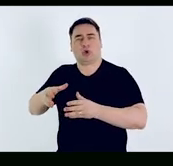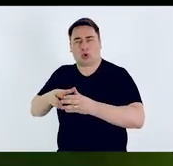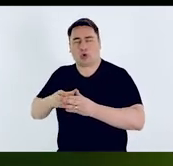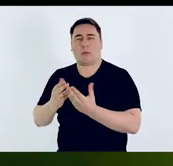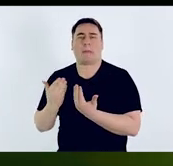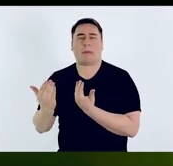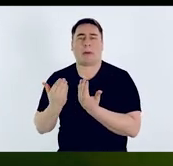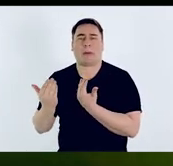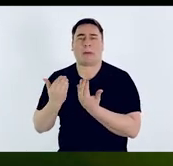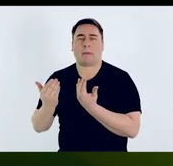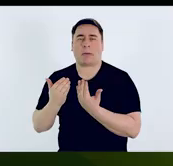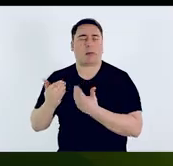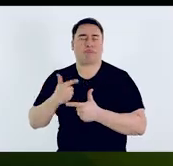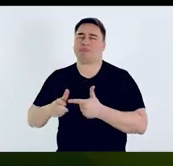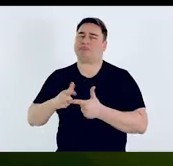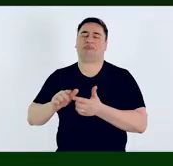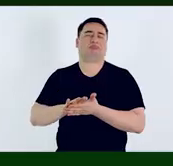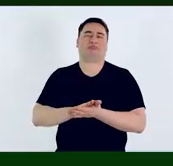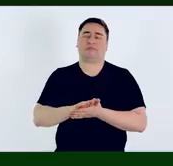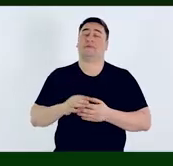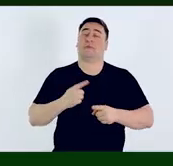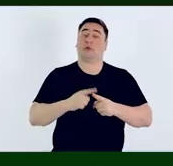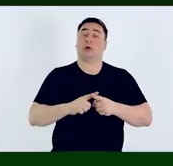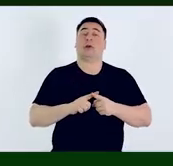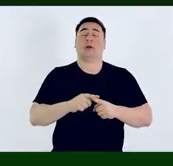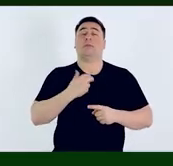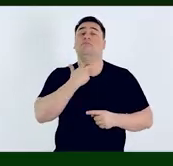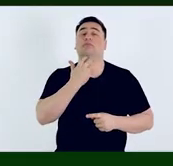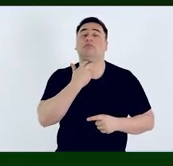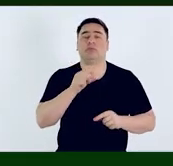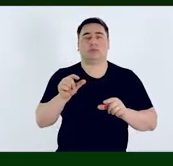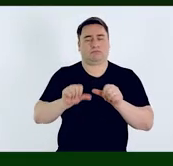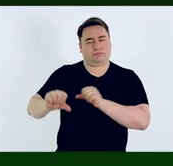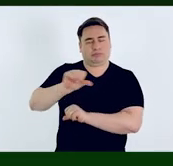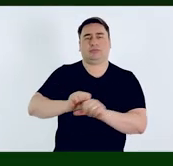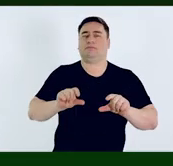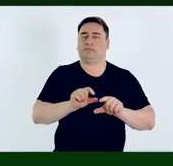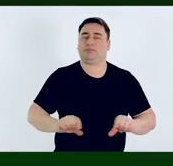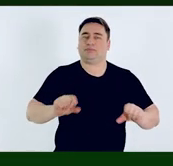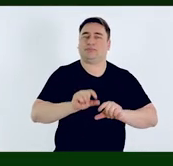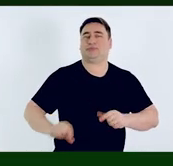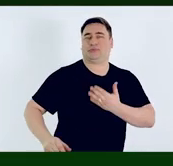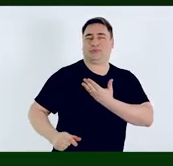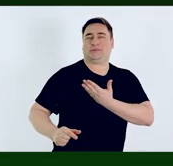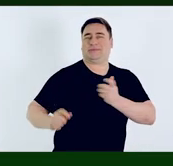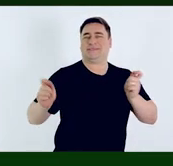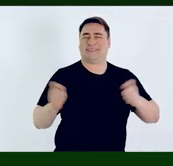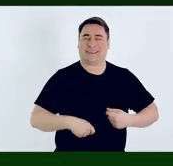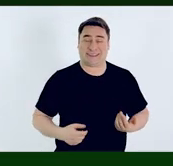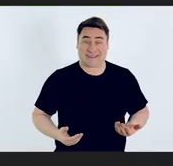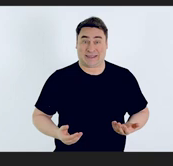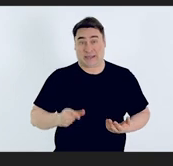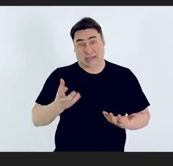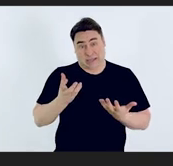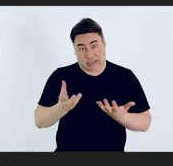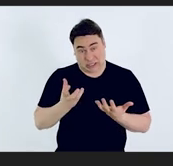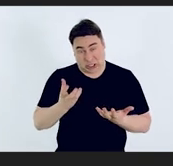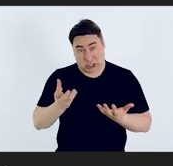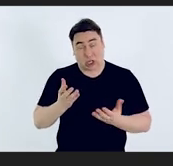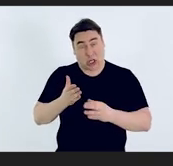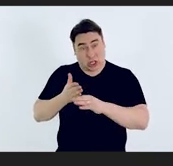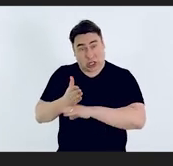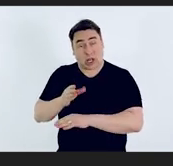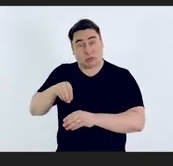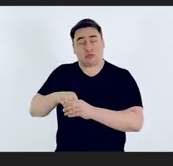em um bate-papo em grupos sem problemas, pois o console fará uma transcrição para texto das vozes de seus amigos. Se você é mais um usuário de